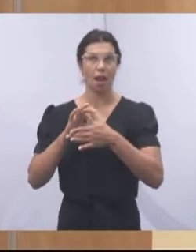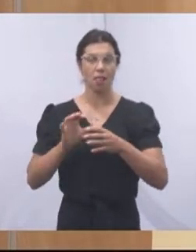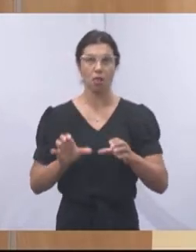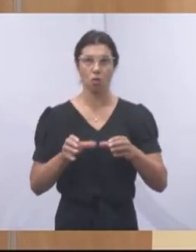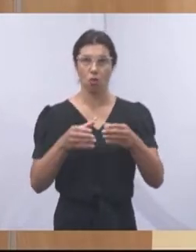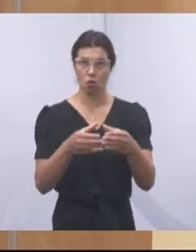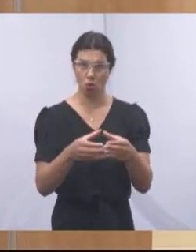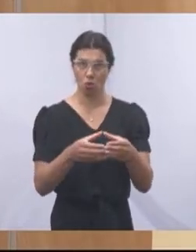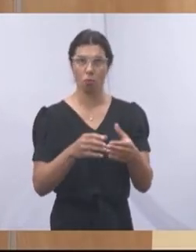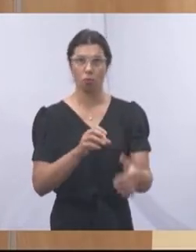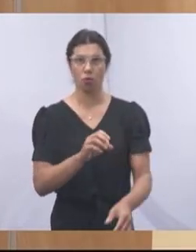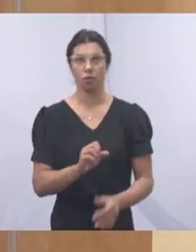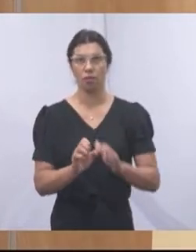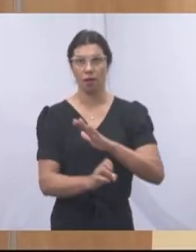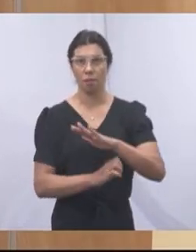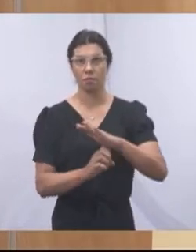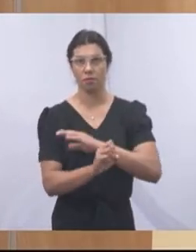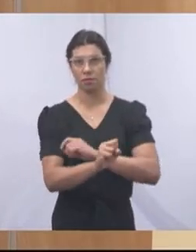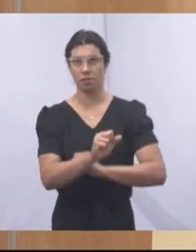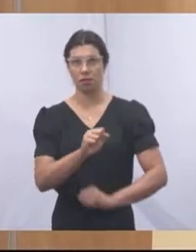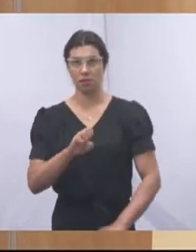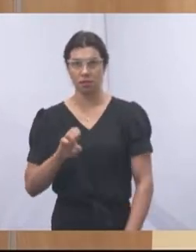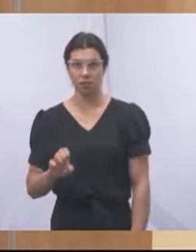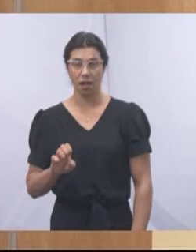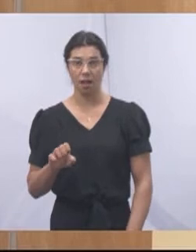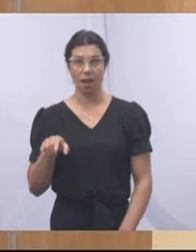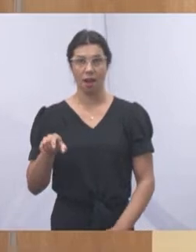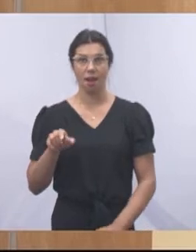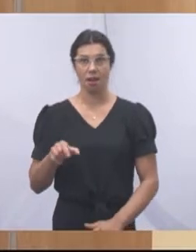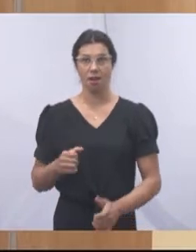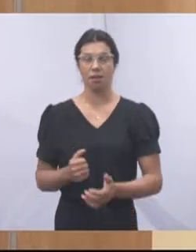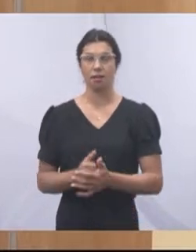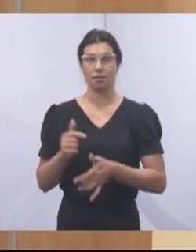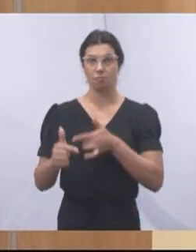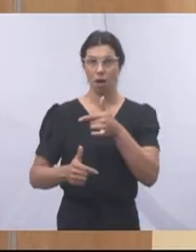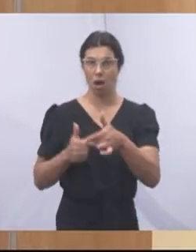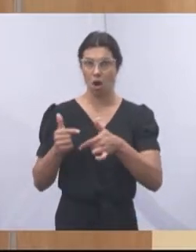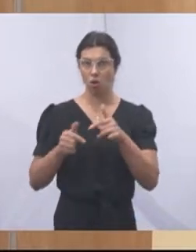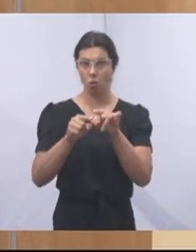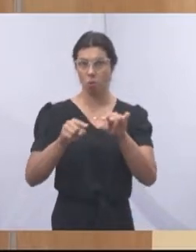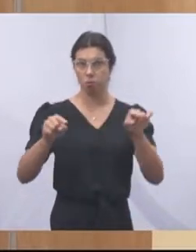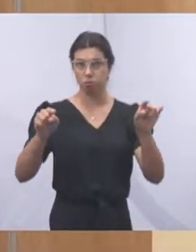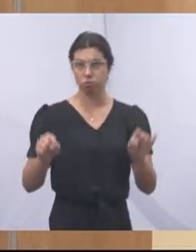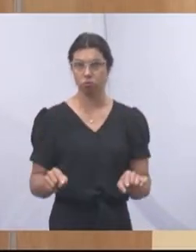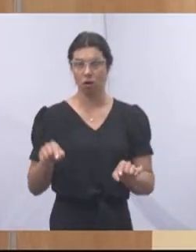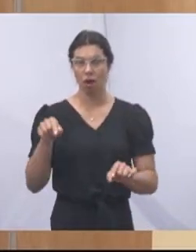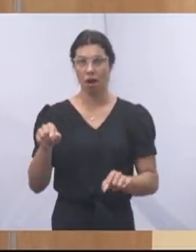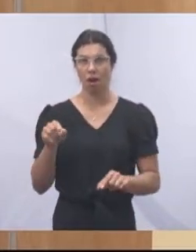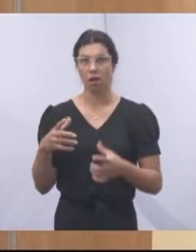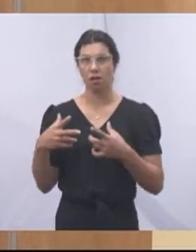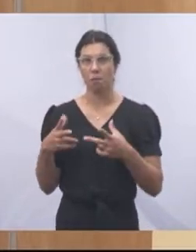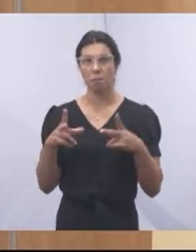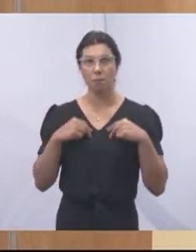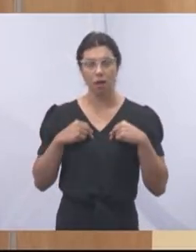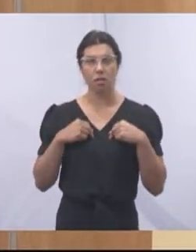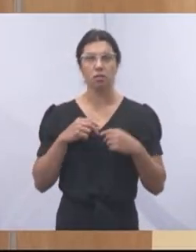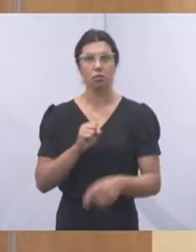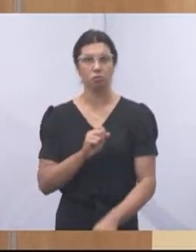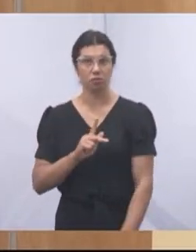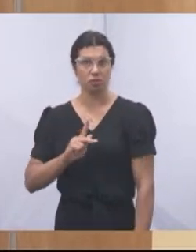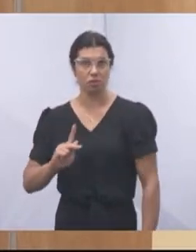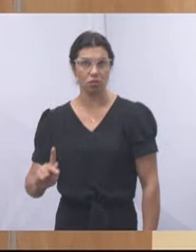no SAAI. Como servidor público exemplar, permaneceu comprometido até sua merecida